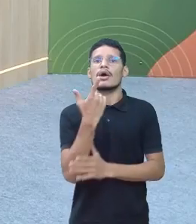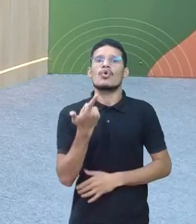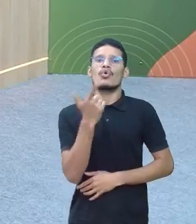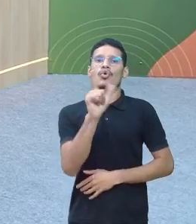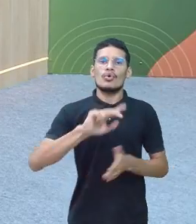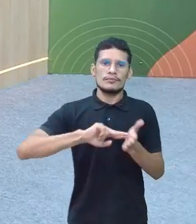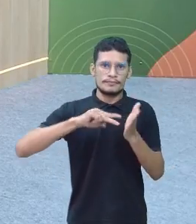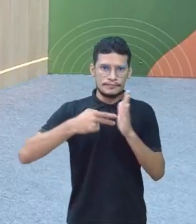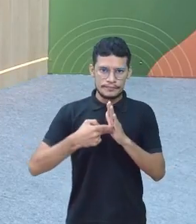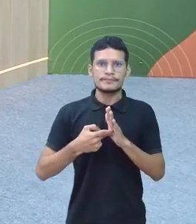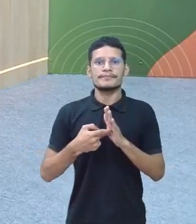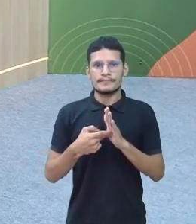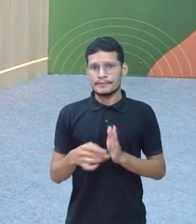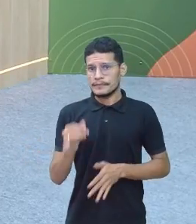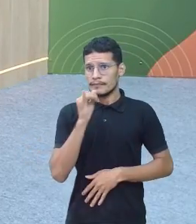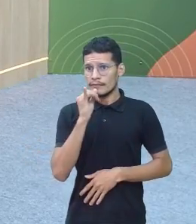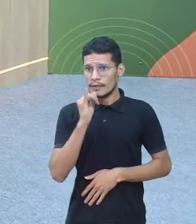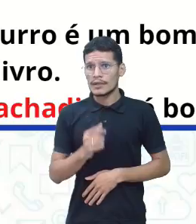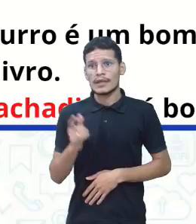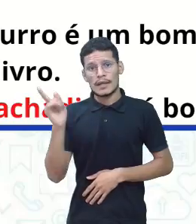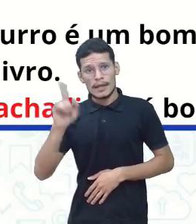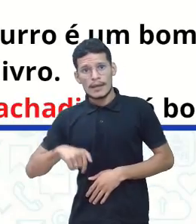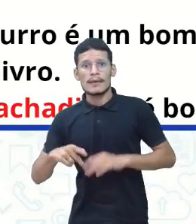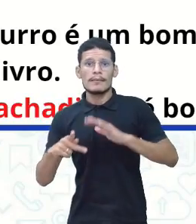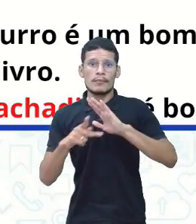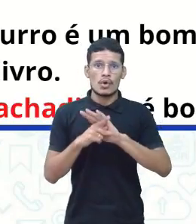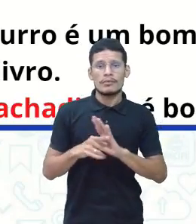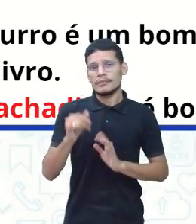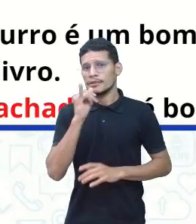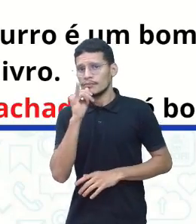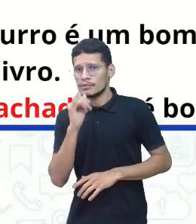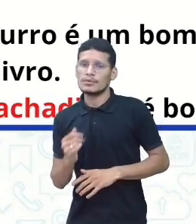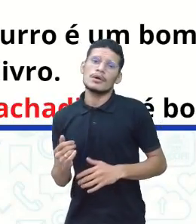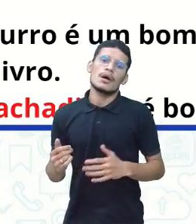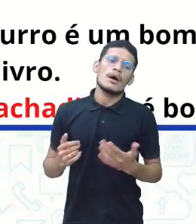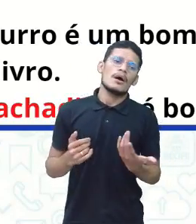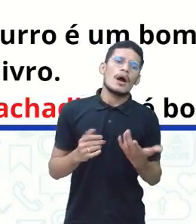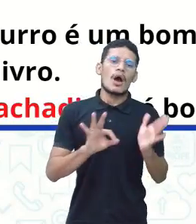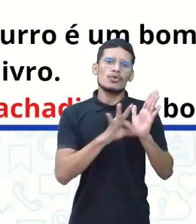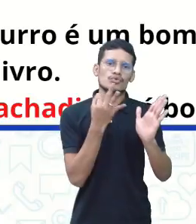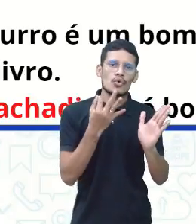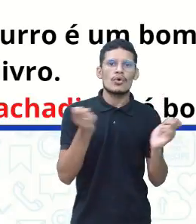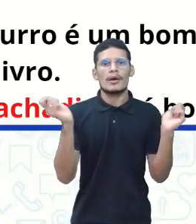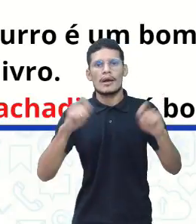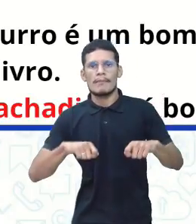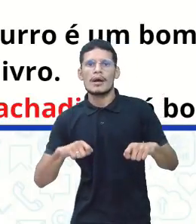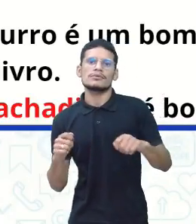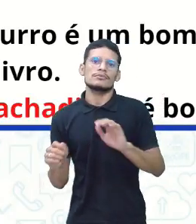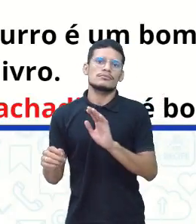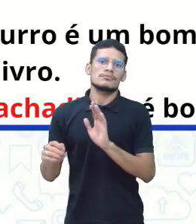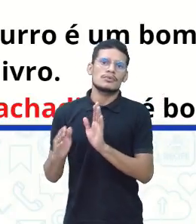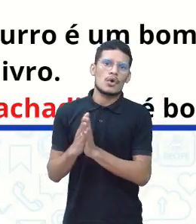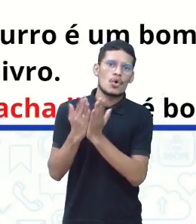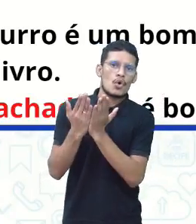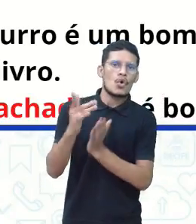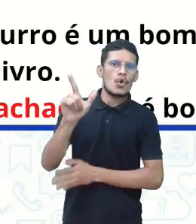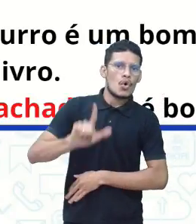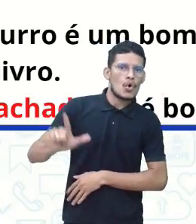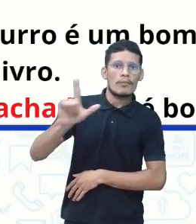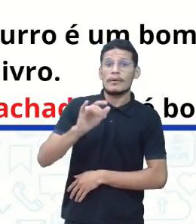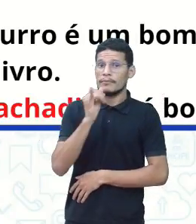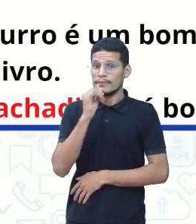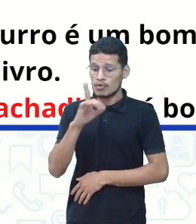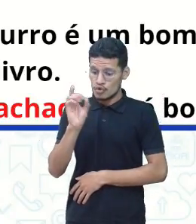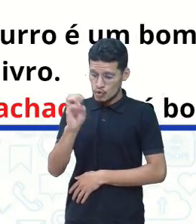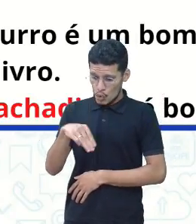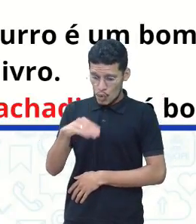sentido. Então, eu tenho a substituição de um autor pela obra, de coisa por um objeto. Por exemplo, se eu digo assim, Dom Casmurro